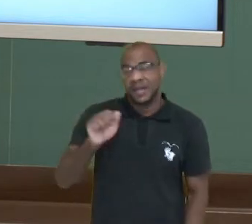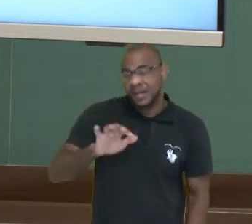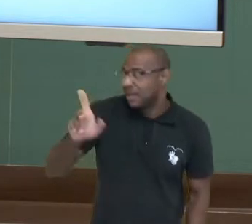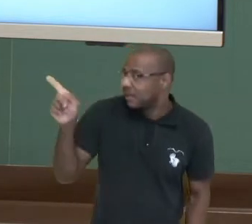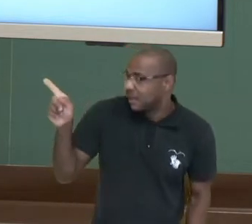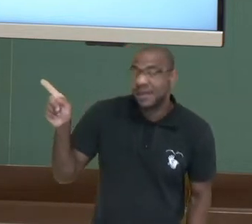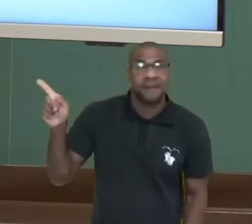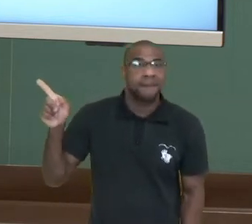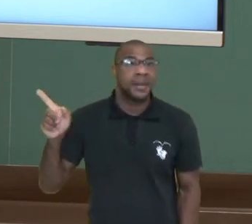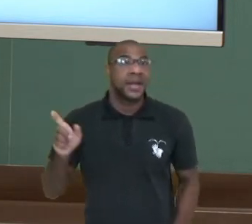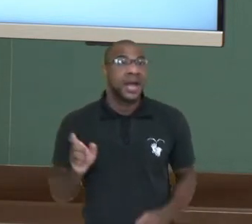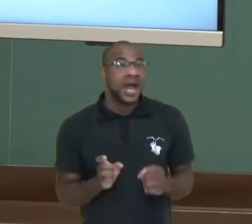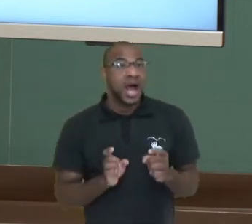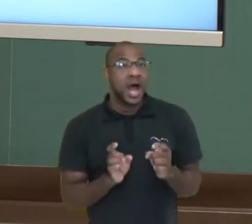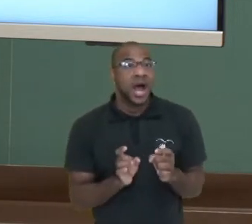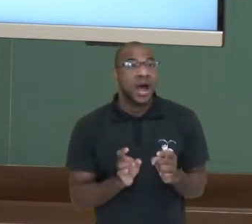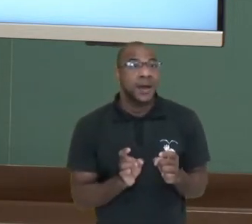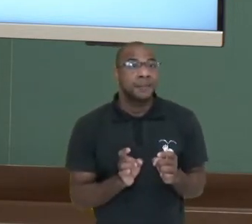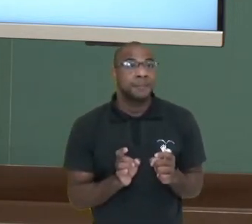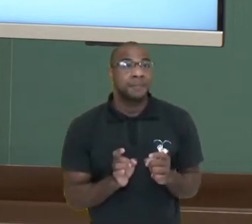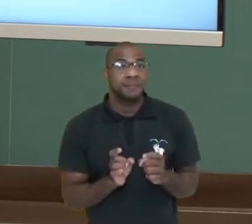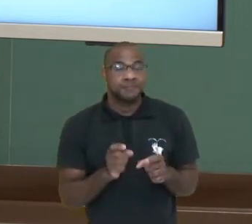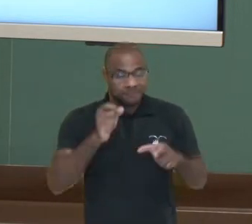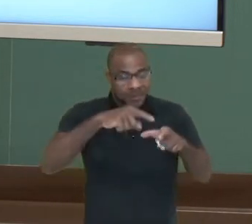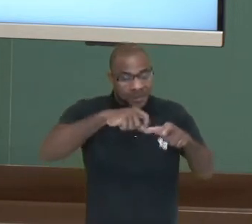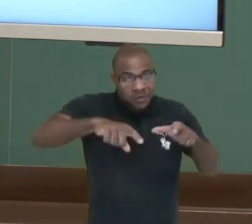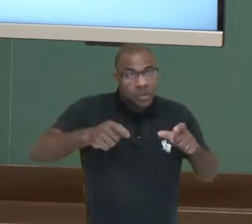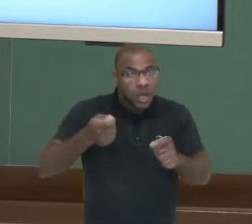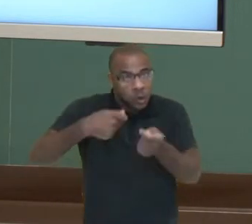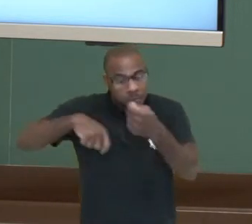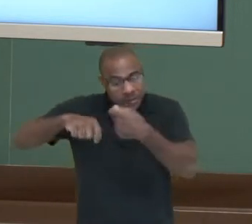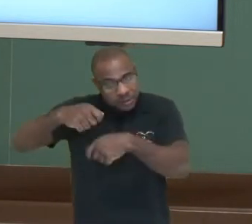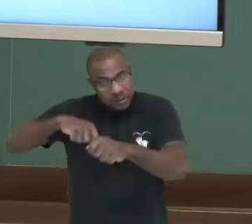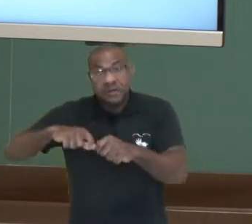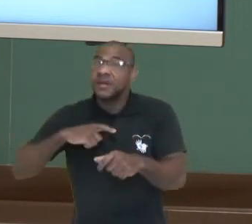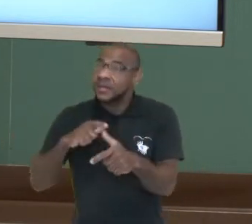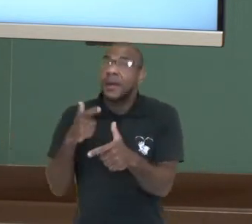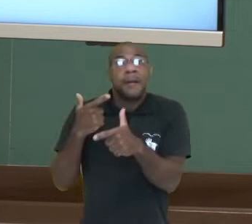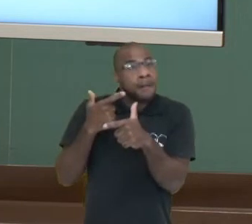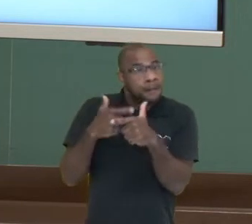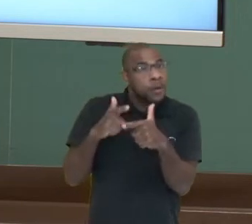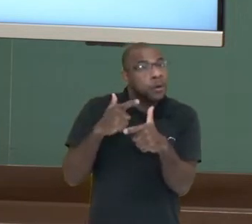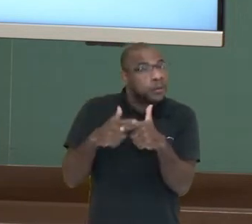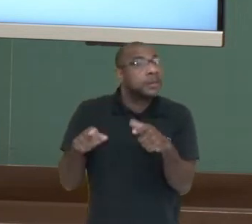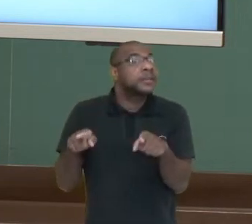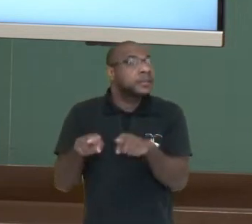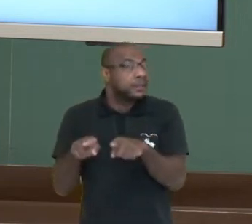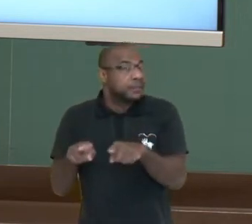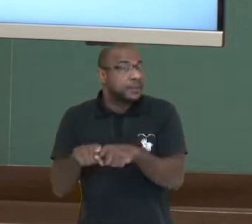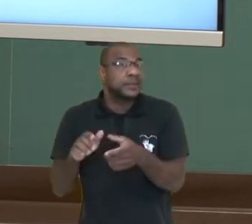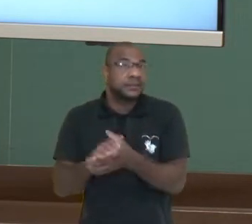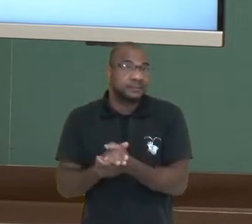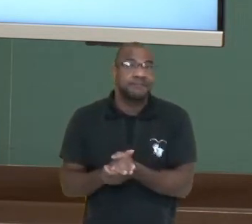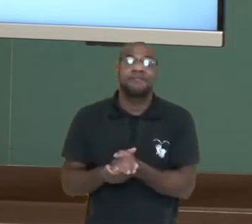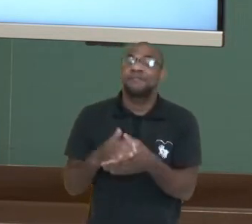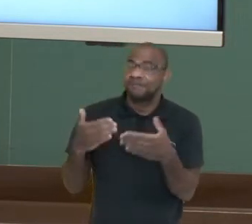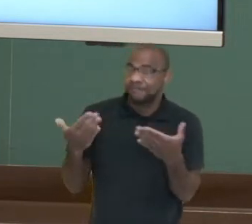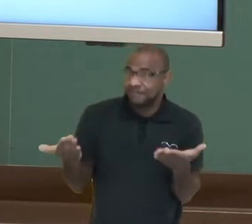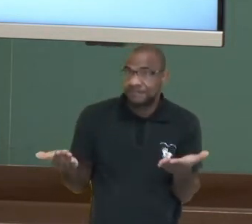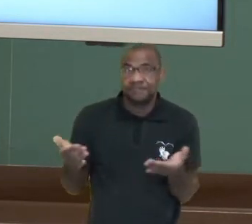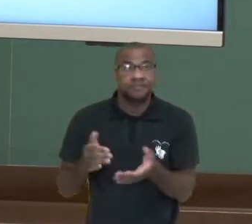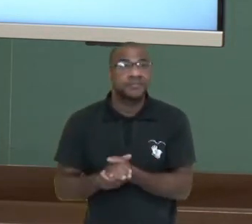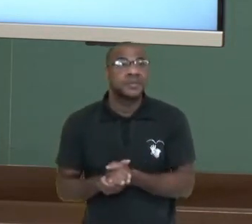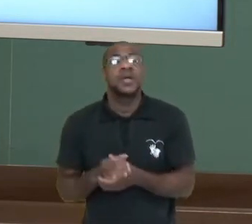agricultura comercial, ela infelizmente vai ter impactos muitas vezes negativos.